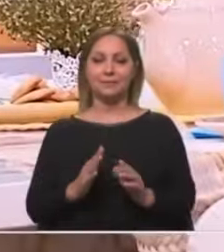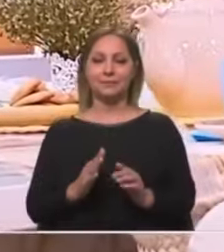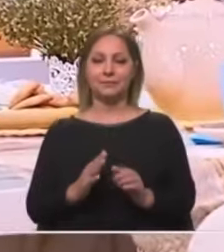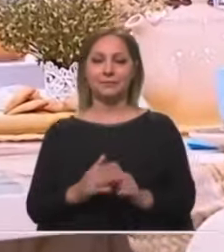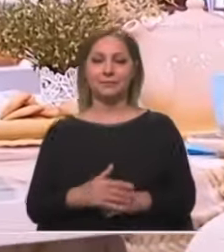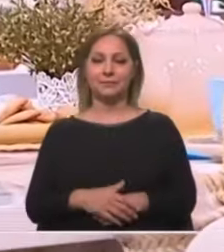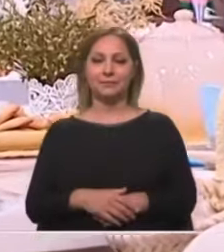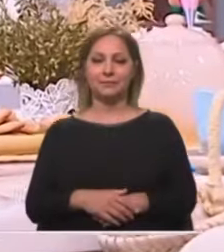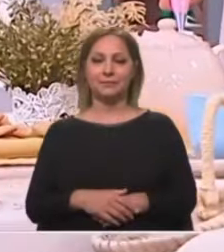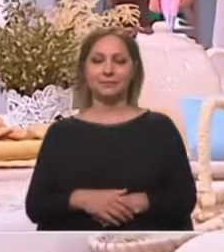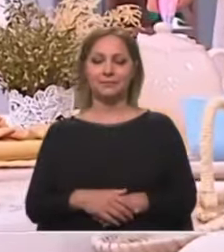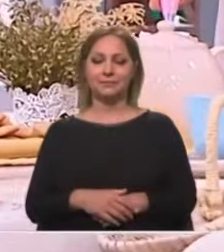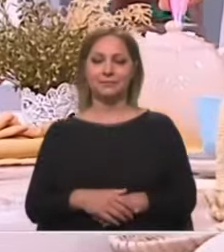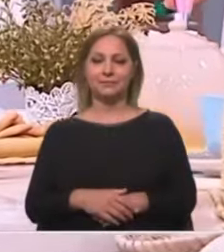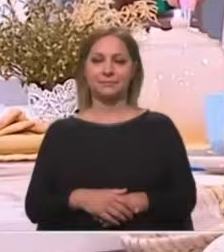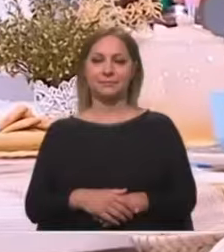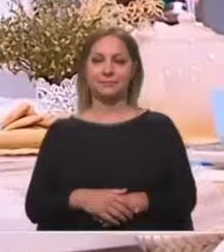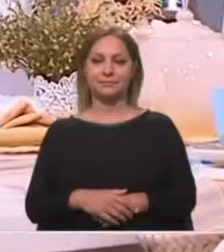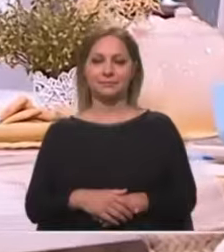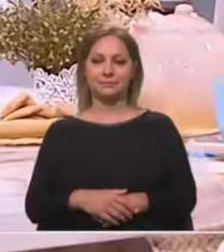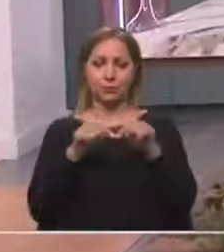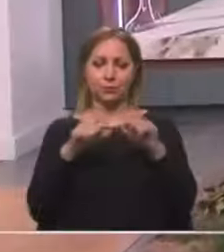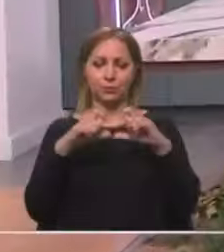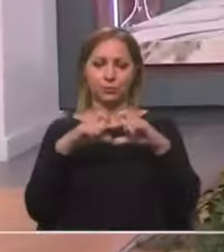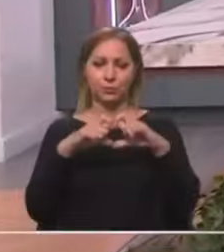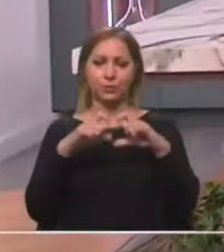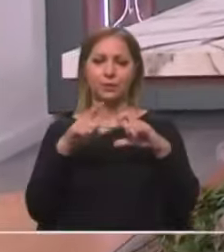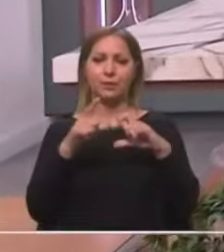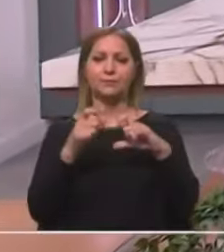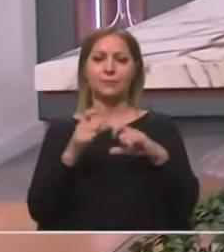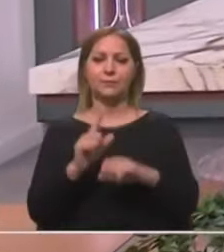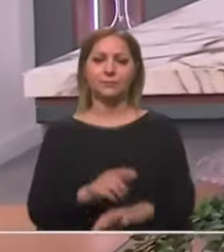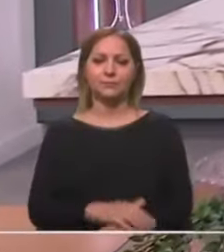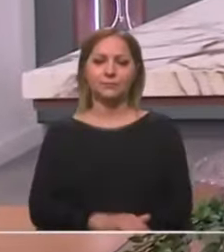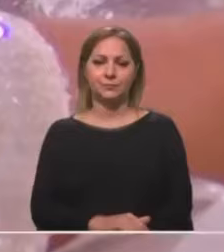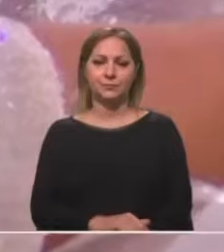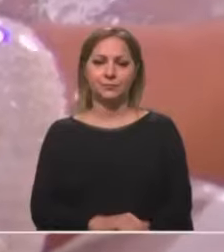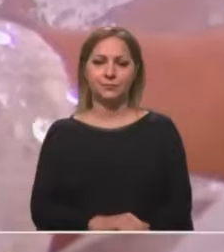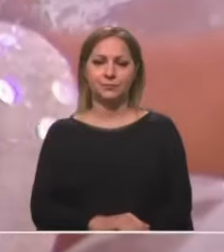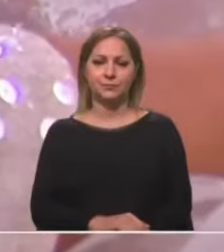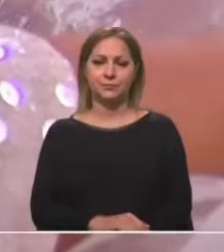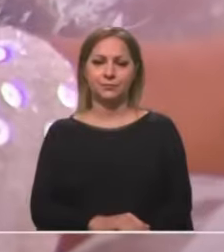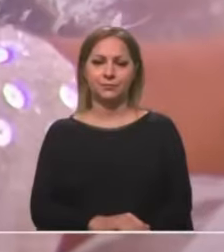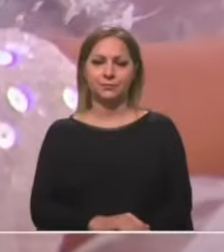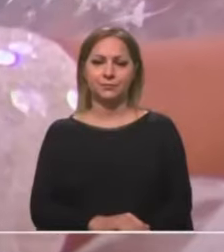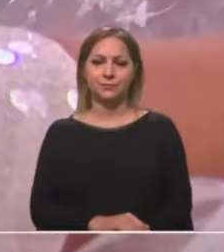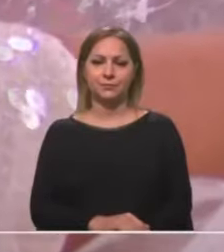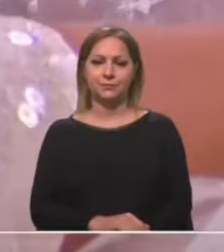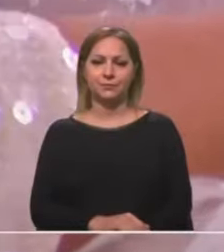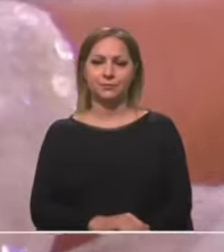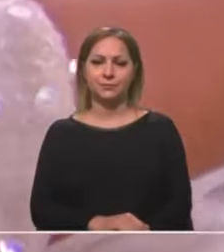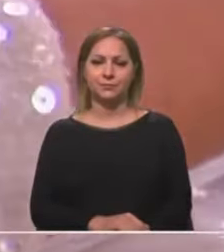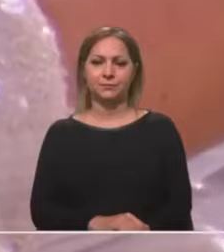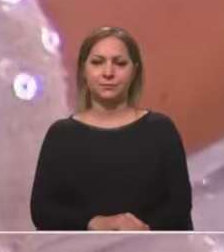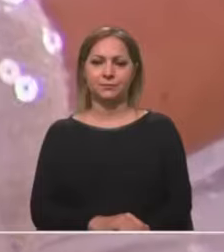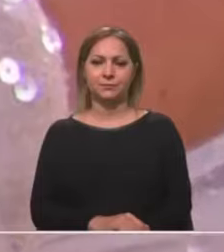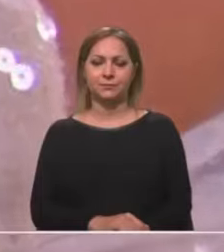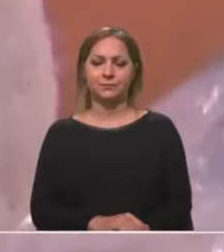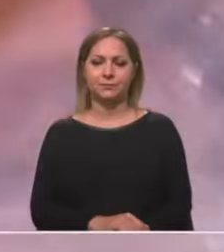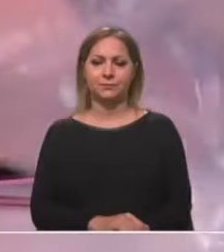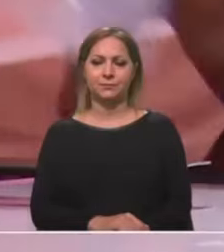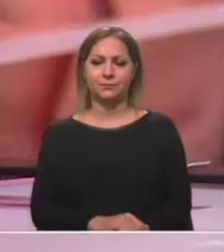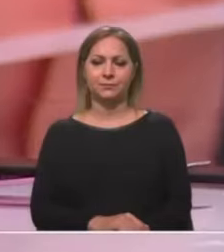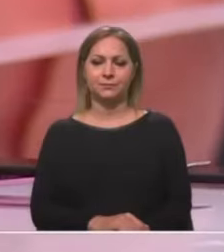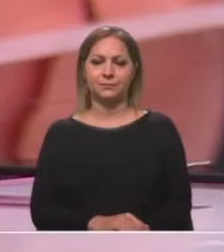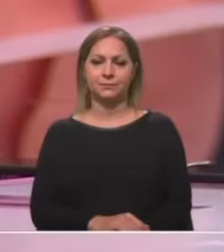Ai, olha, já caiu. A Mafalda, ajude-me, por favor. O que é que falta, Mafalda, para além? Falta os corações aqui no meio. Sim, falta, o coração sim. Ali no meio. Pois...